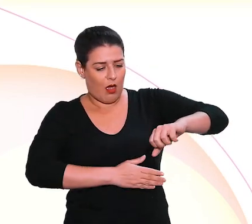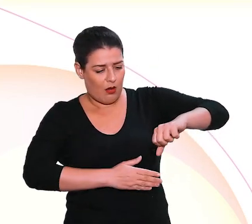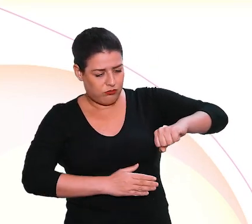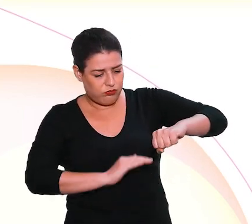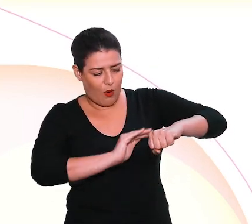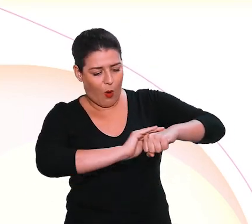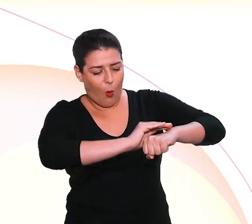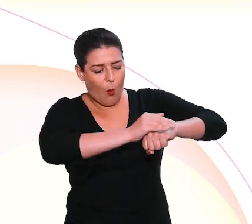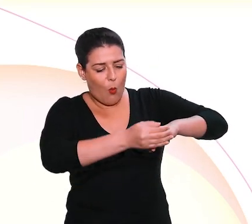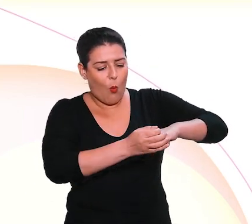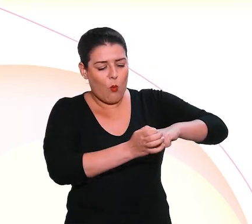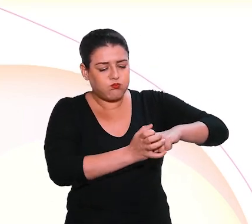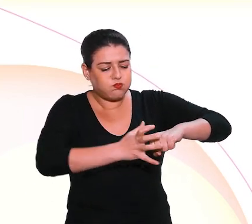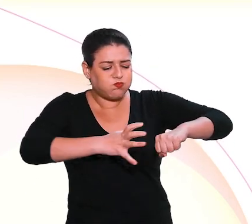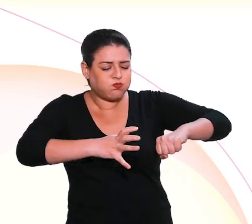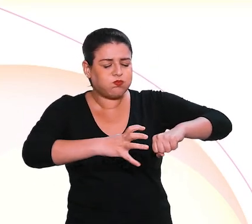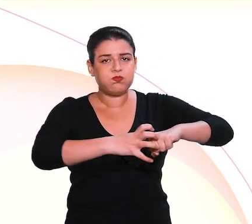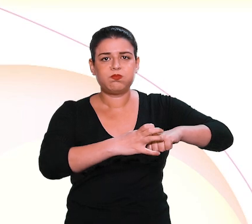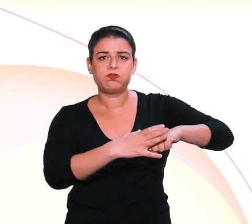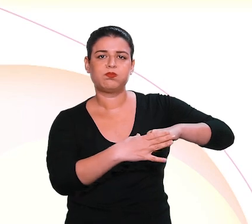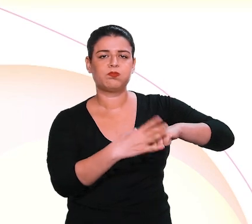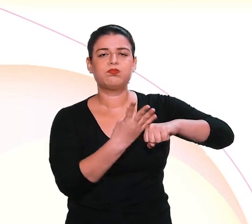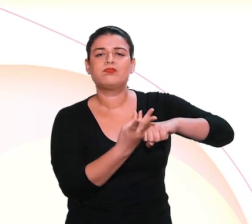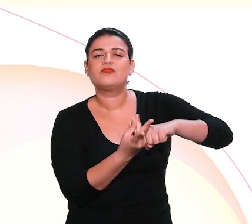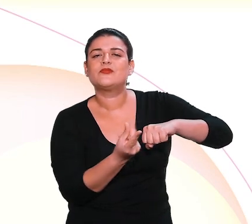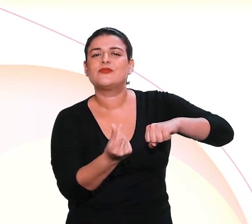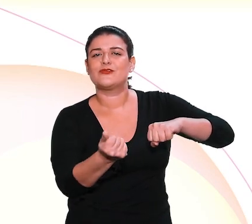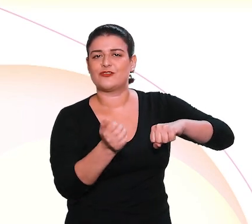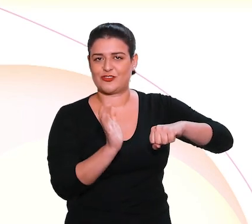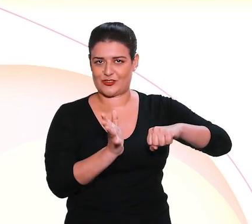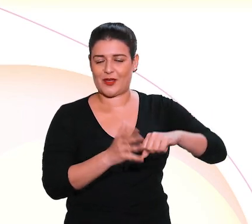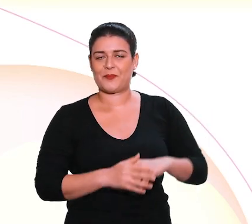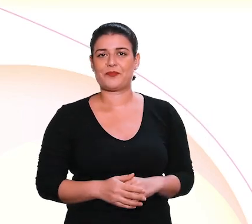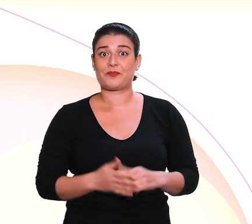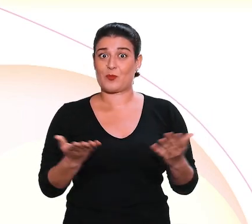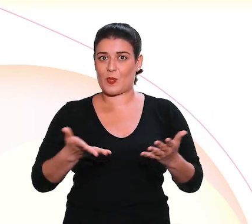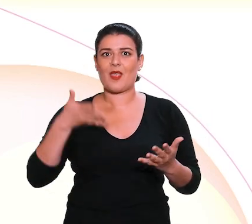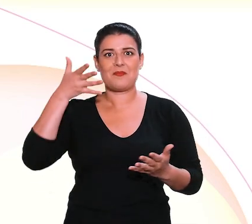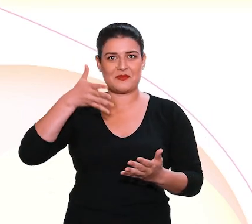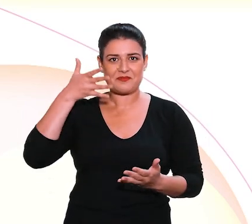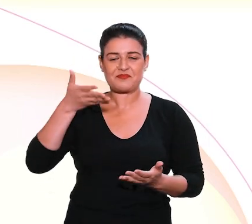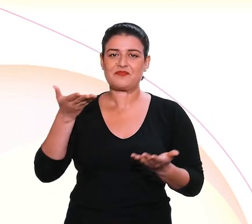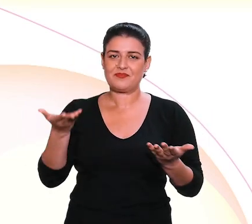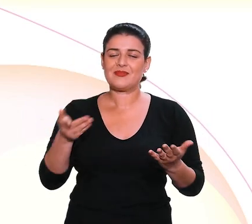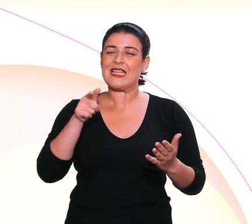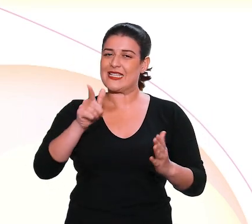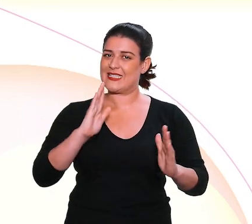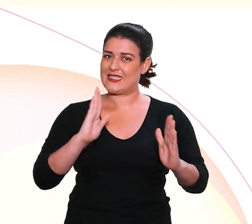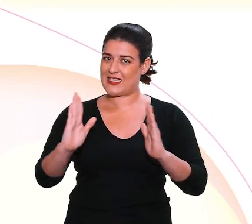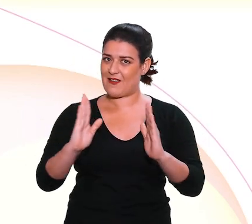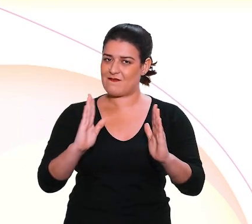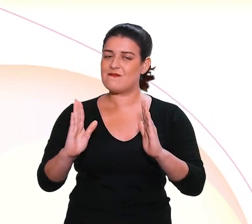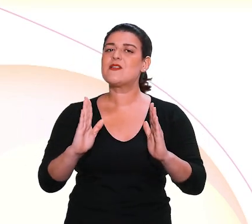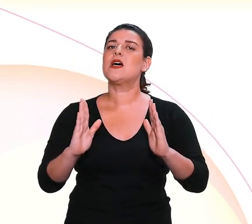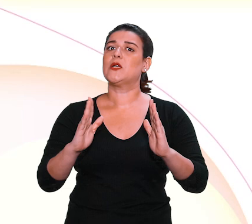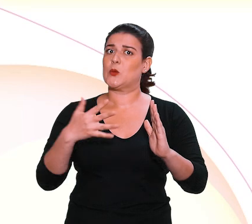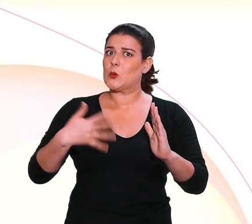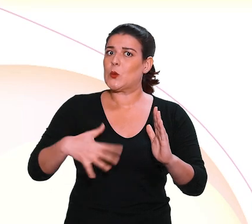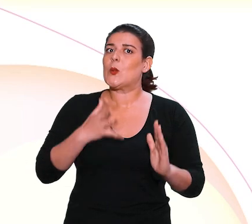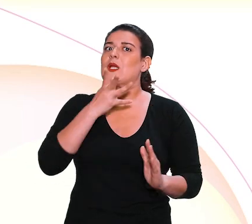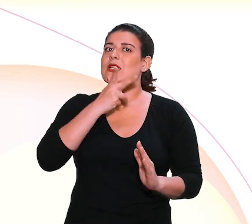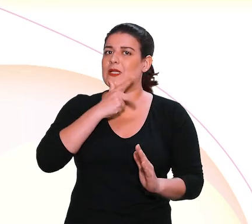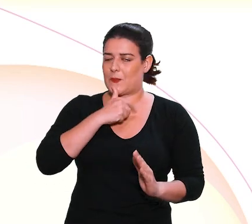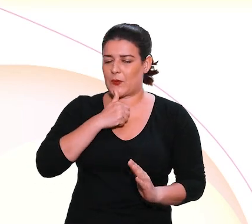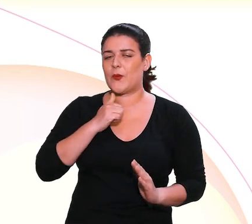que ele não tenha mais alterações volumétricas. A gente vai falar sobre tudo aqui, mas saibam que essa fase ela pode ser bastante